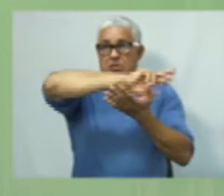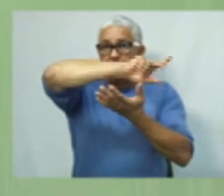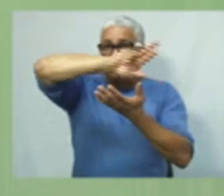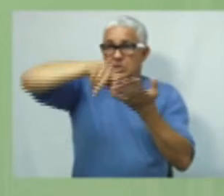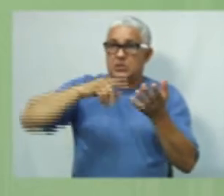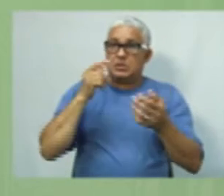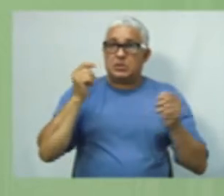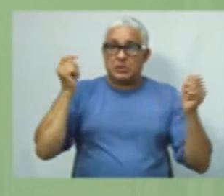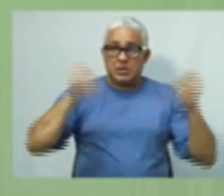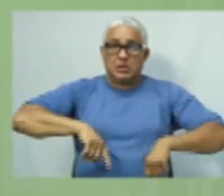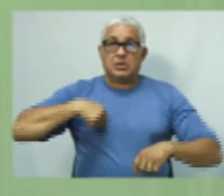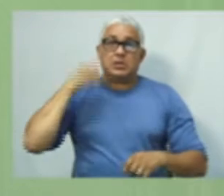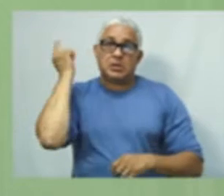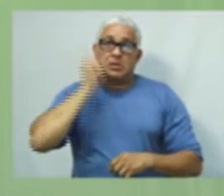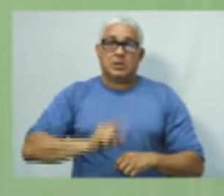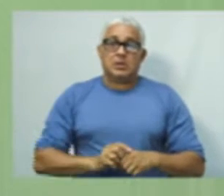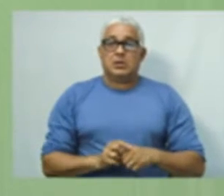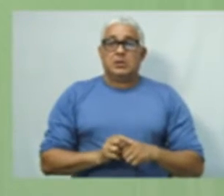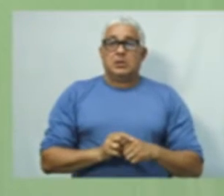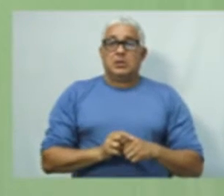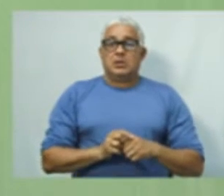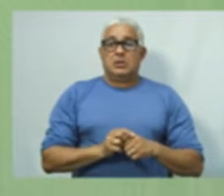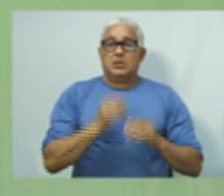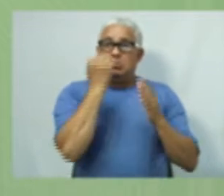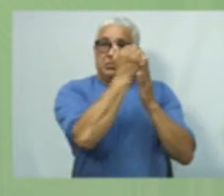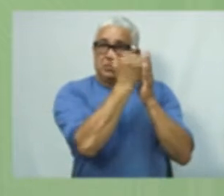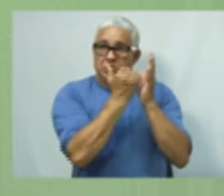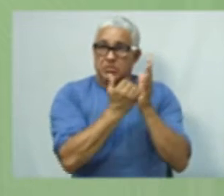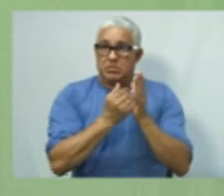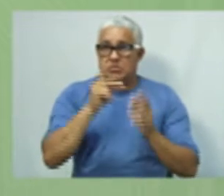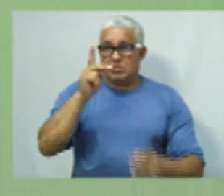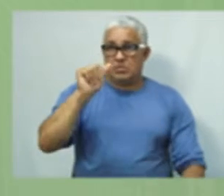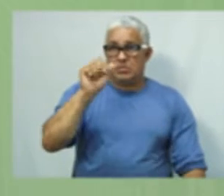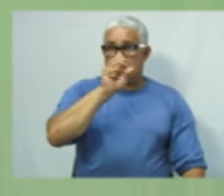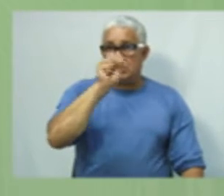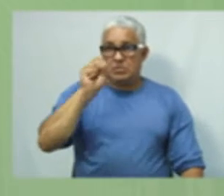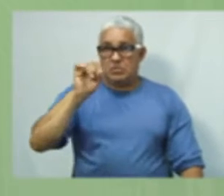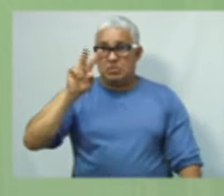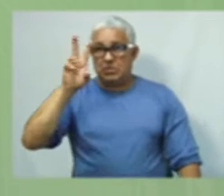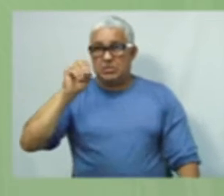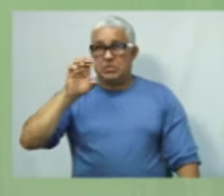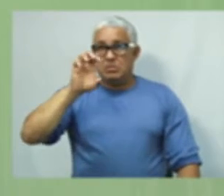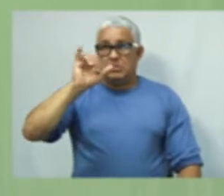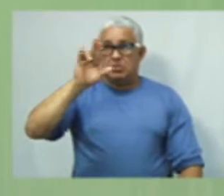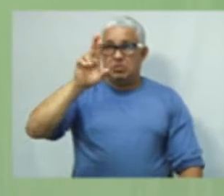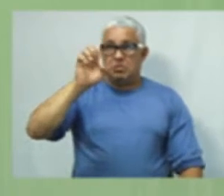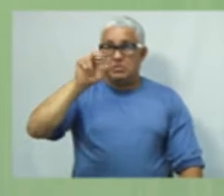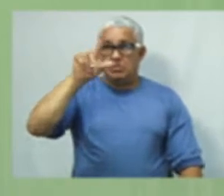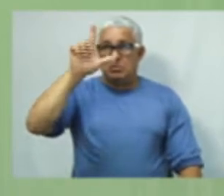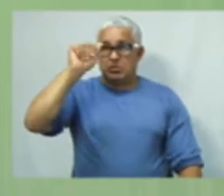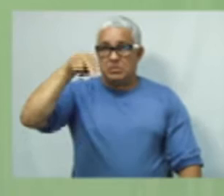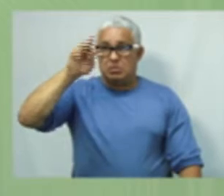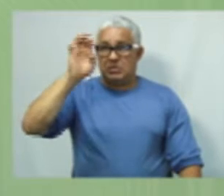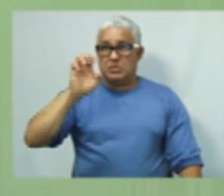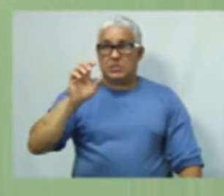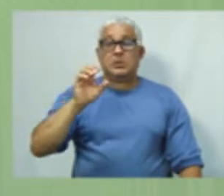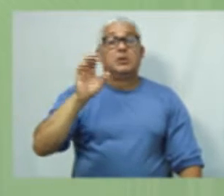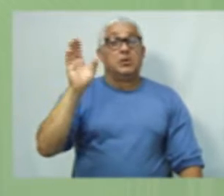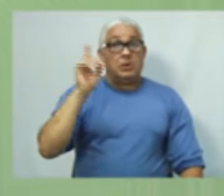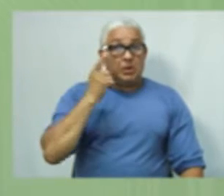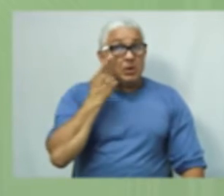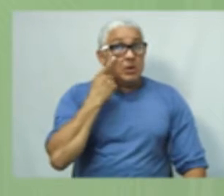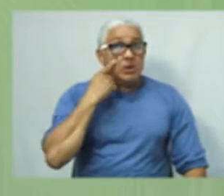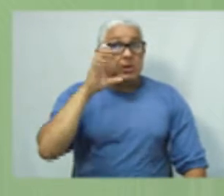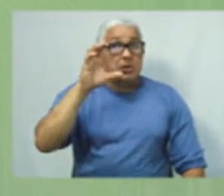que está estabelecido nos meus passivos circulantes. Então, capital de giro, olha aí, presta atenção